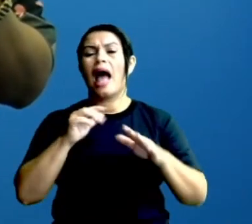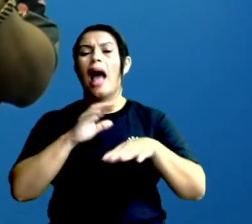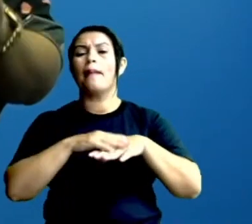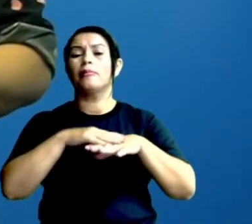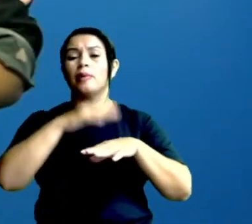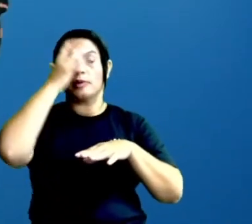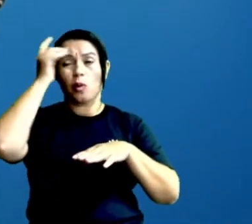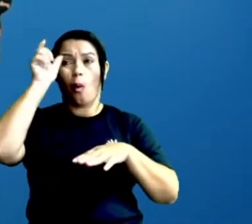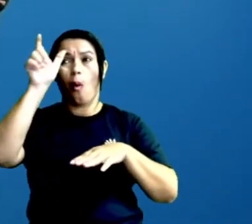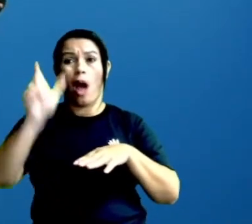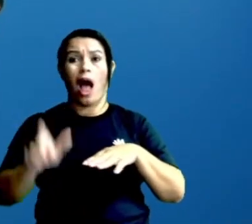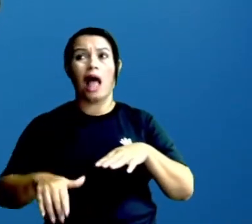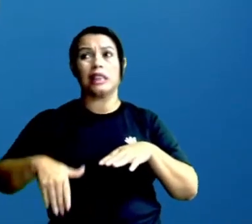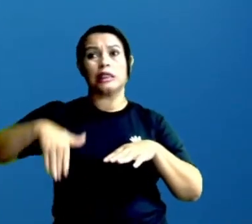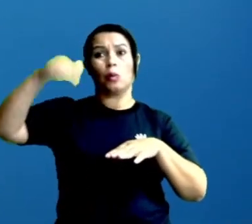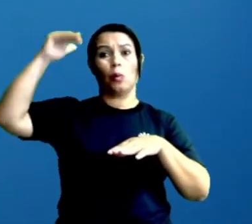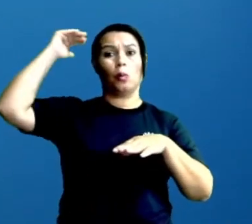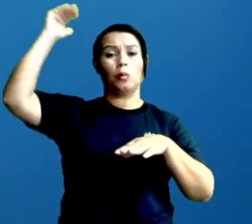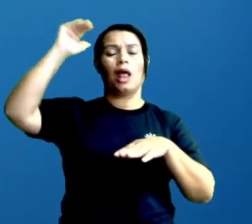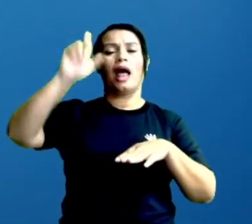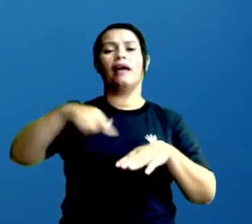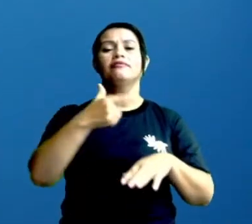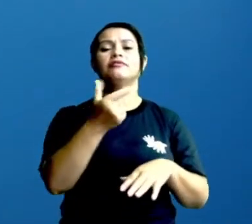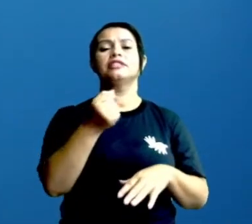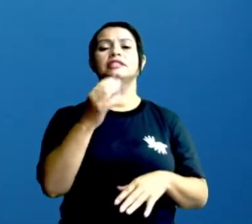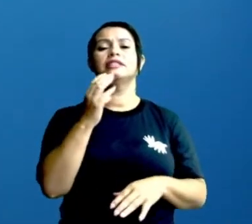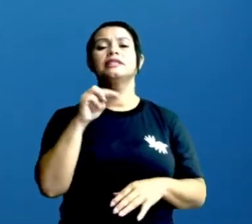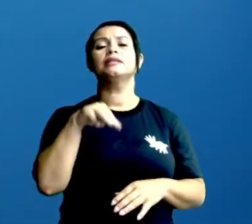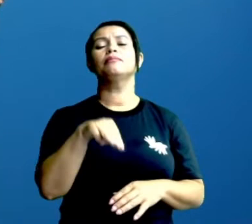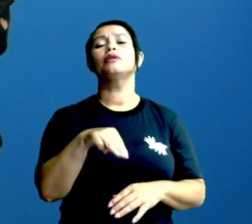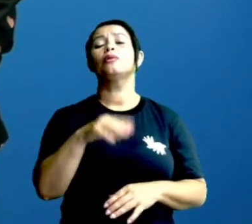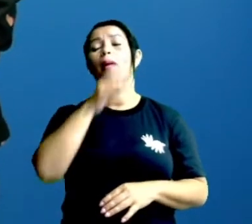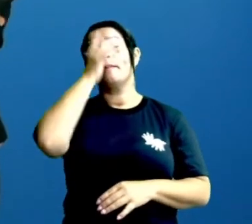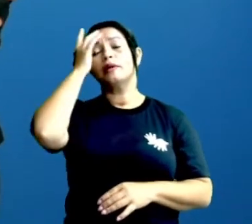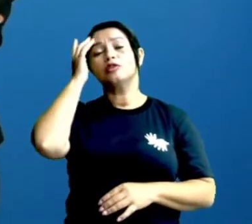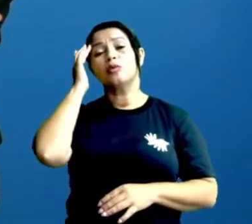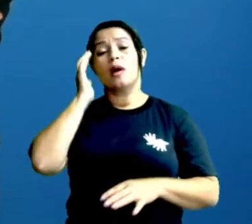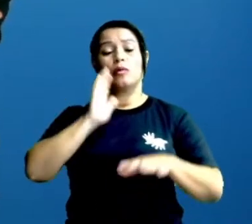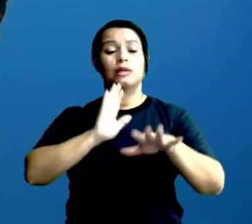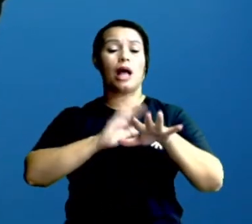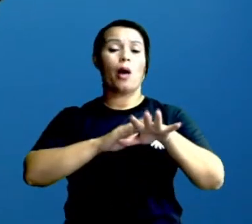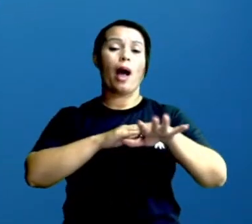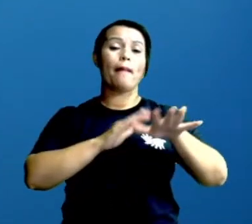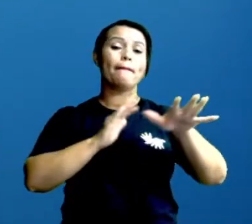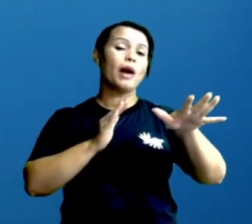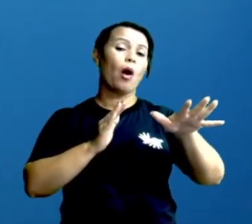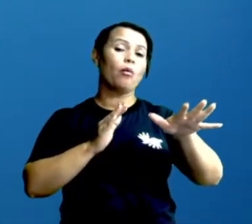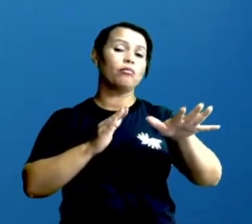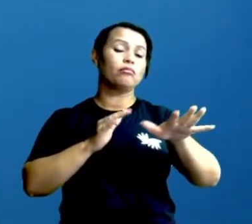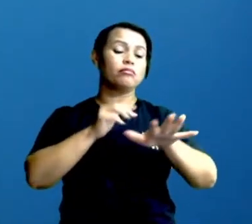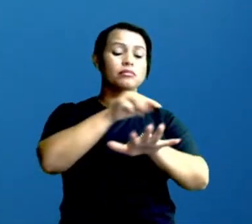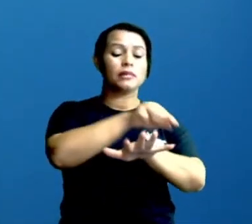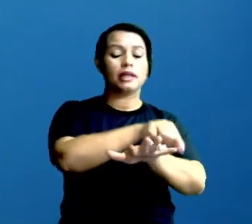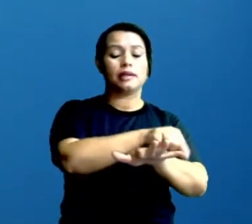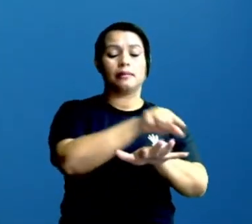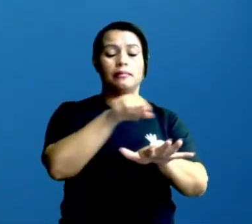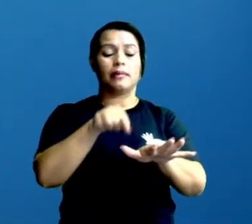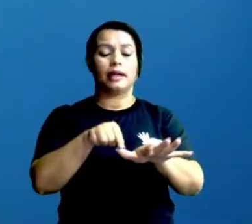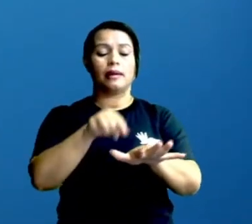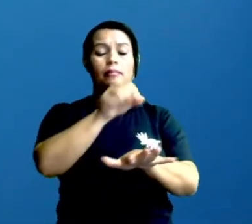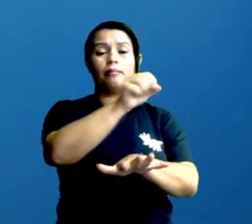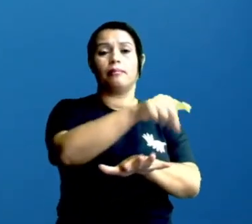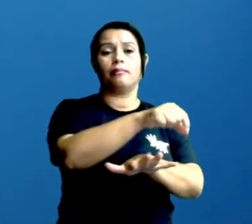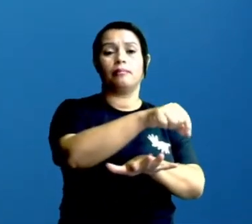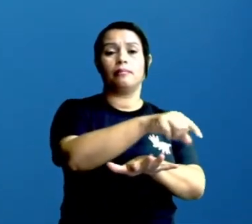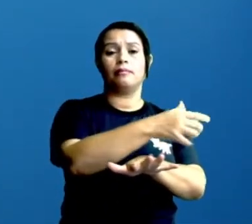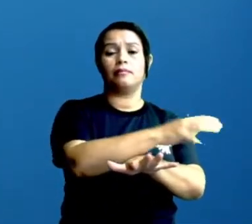adulto é de 20 centímetros. Então a mão, principalmente na agricultura, eles são acostumados a medir. Eu vou dar